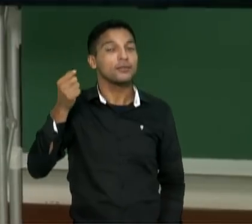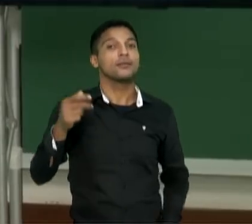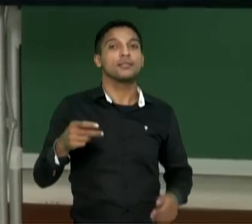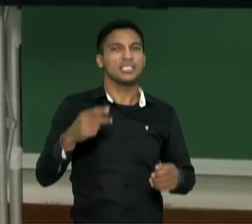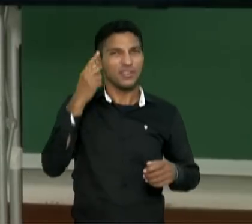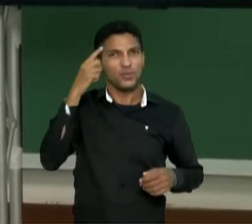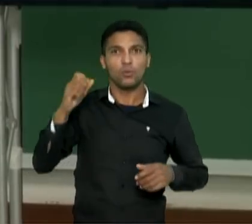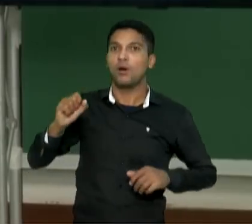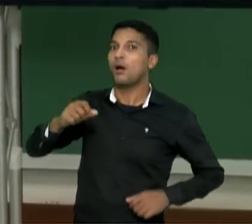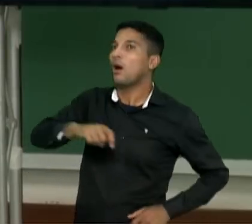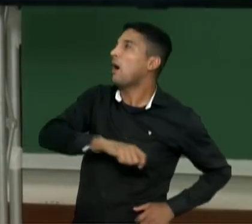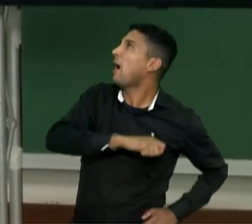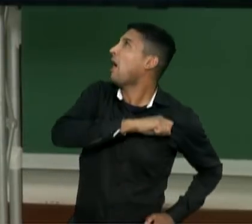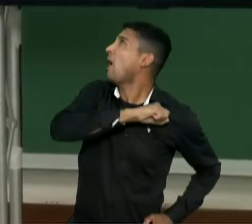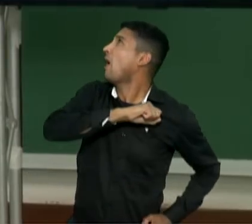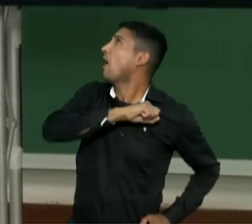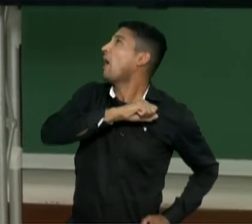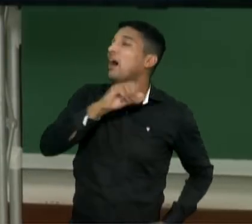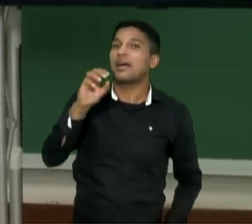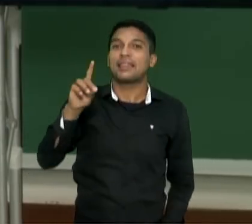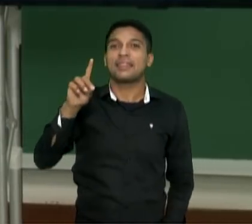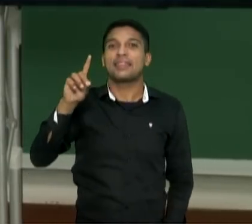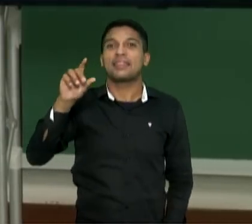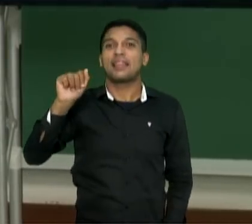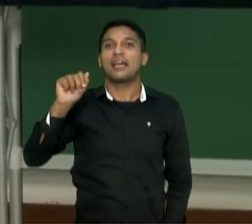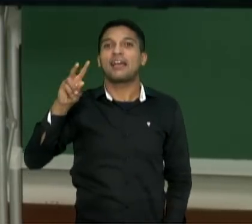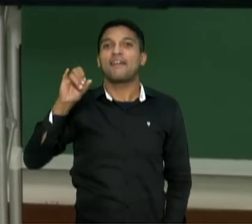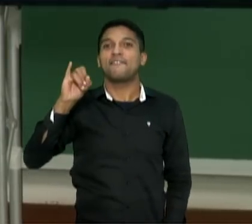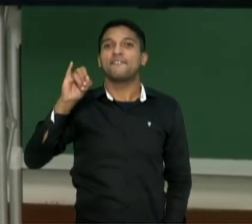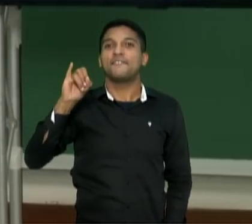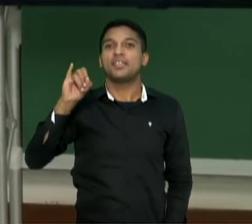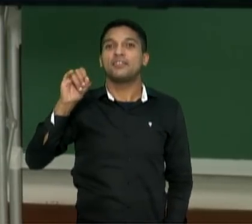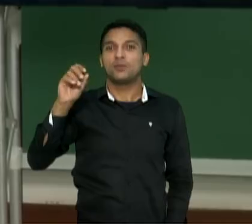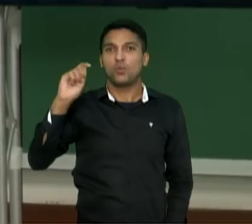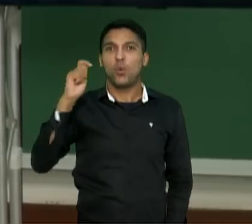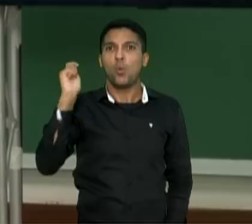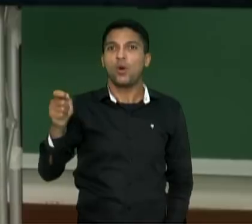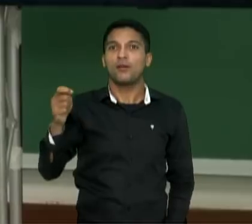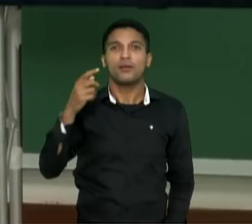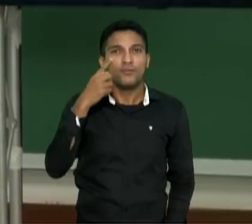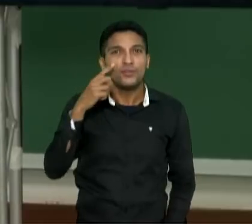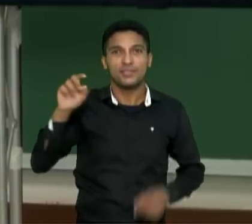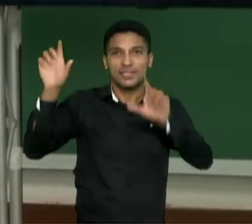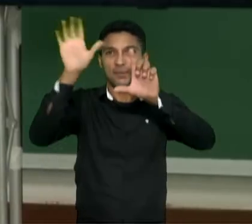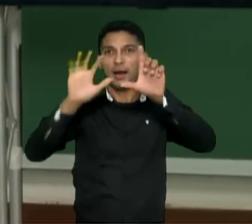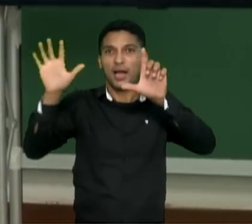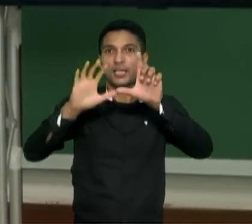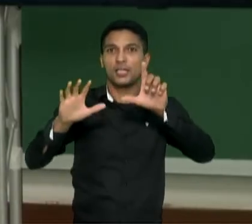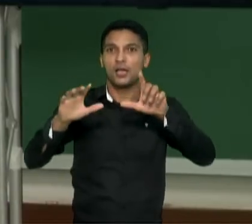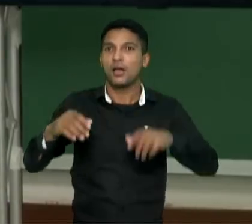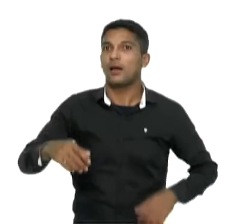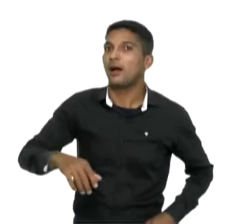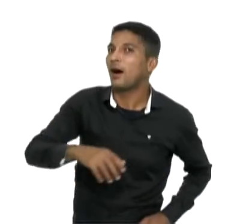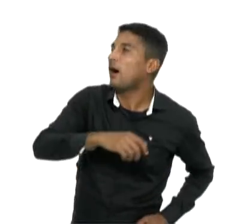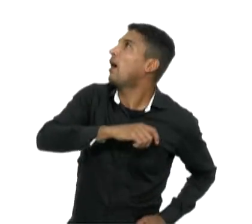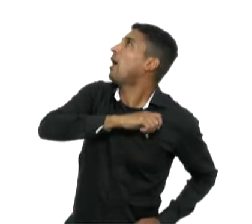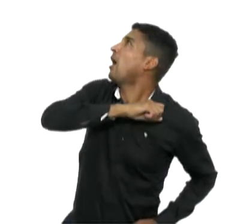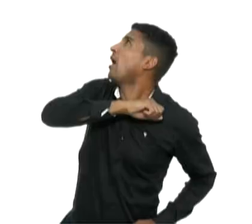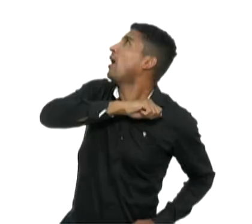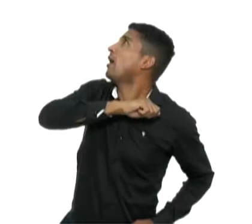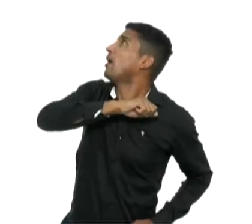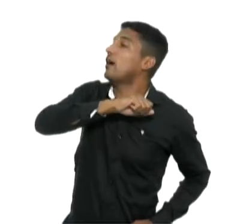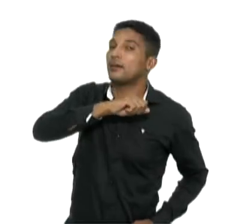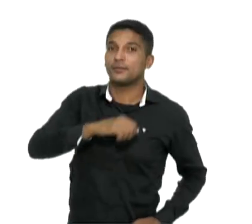Michelangelo. Então, ela é bem clássica, ela aparece muito em muitos trabalhos do período. 2. Pode-se dizer que